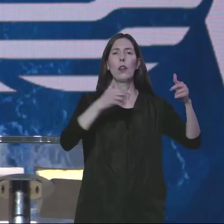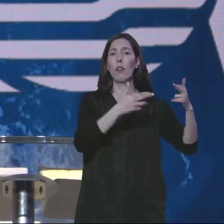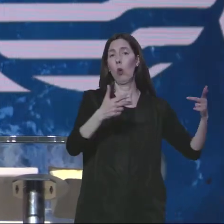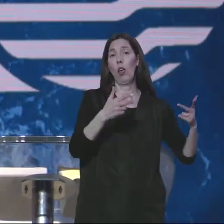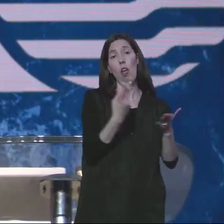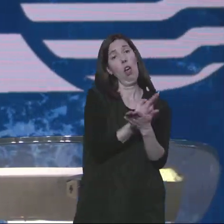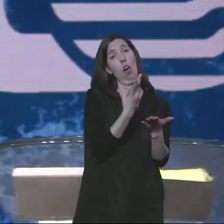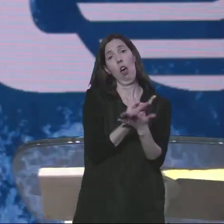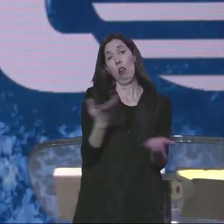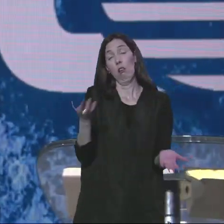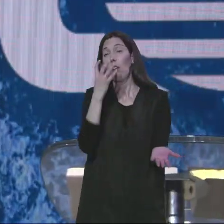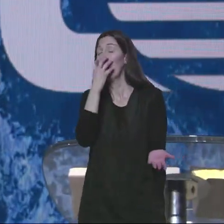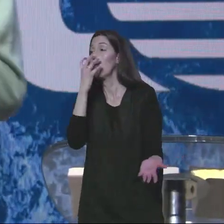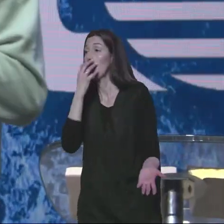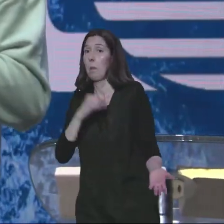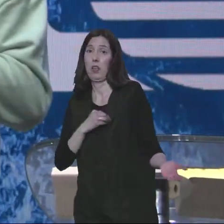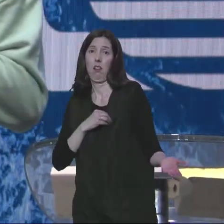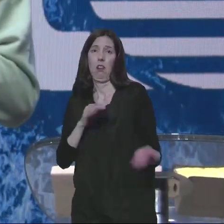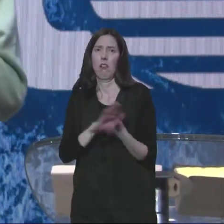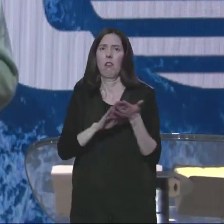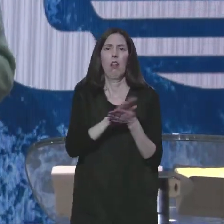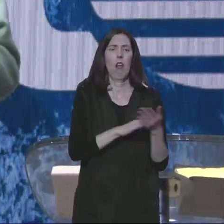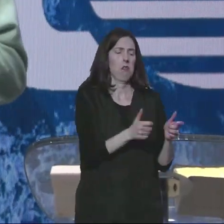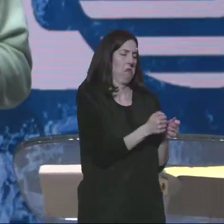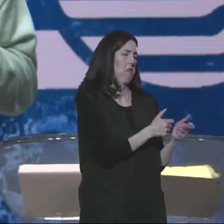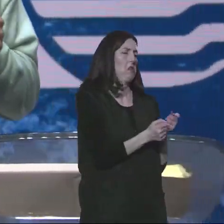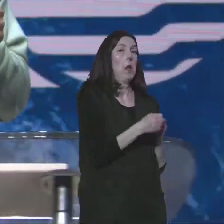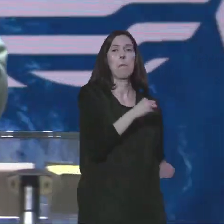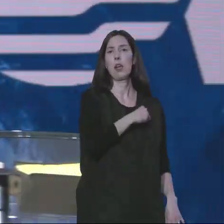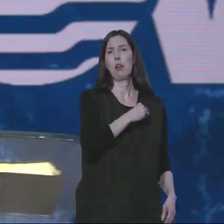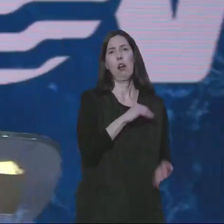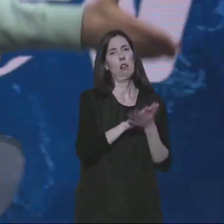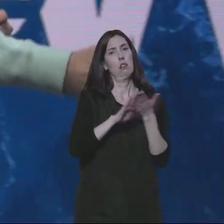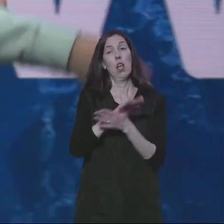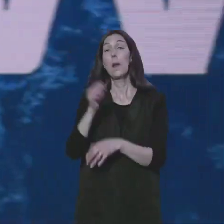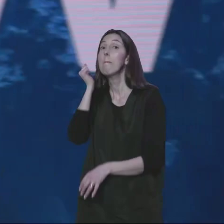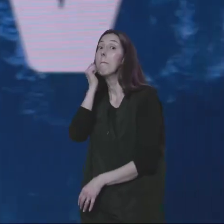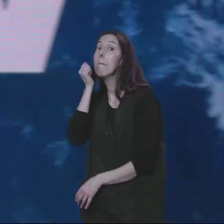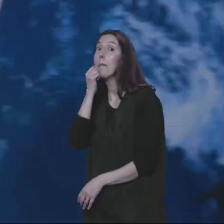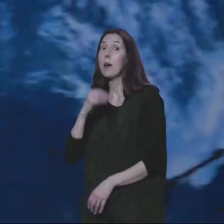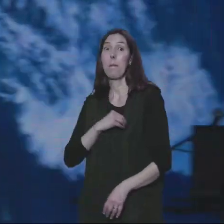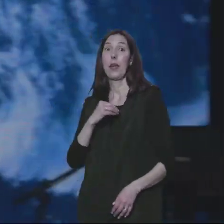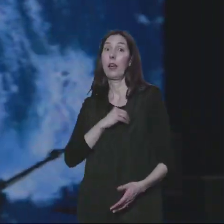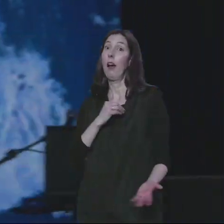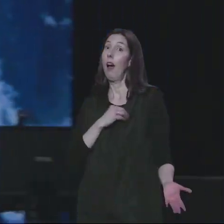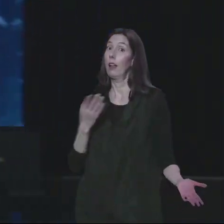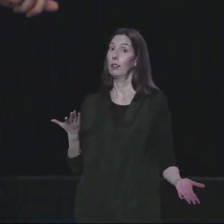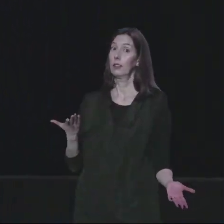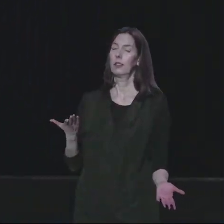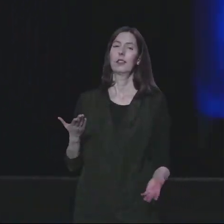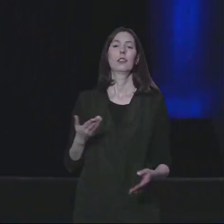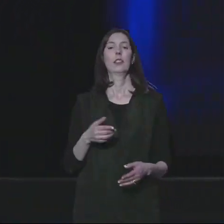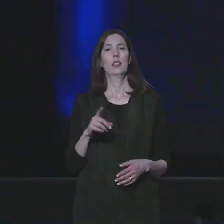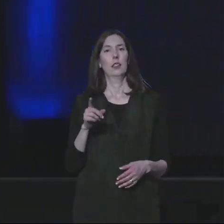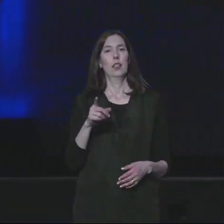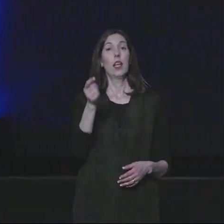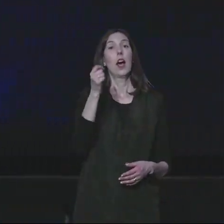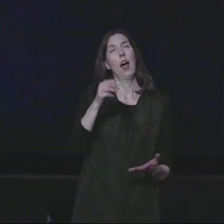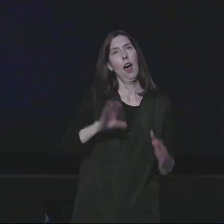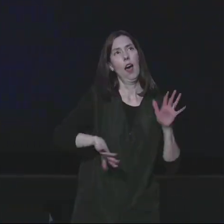erradas. O seu cachorro não é pecado, o seu celular não é pecado, a tua mãe não é pecado, embora tenha alguns que tratem assim, mas não